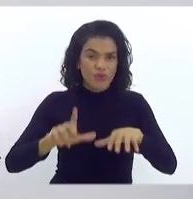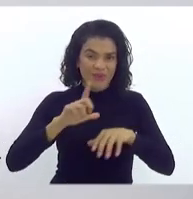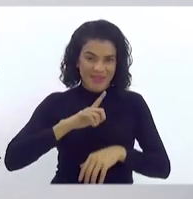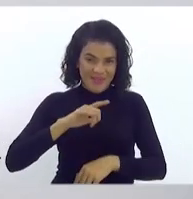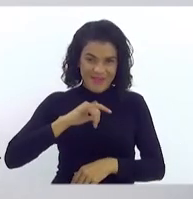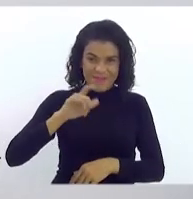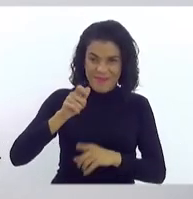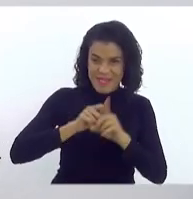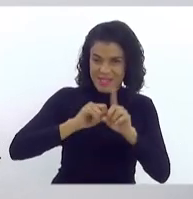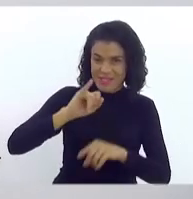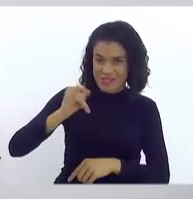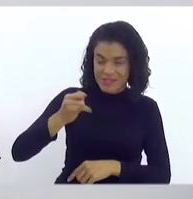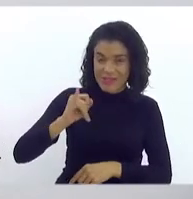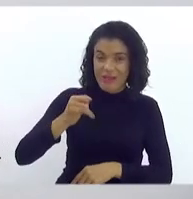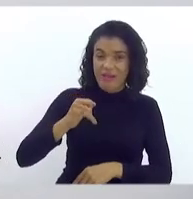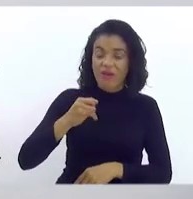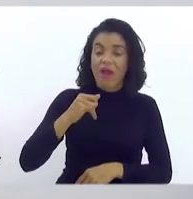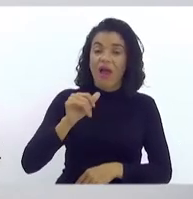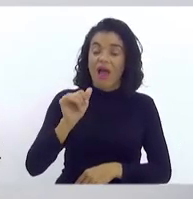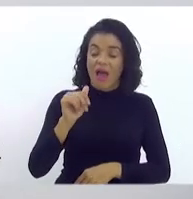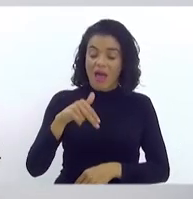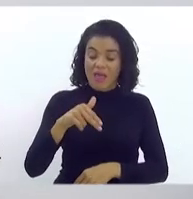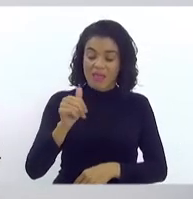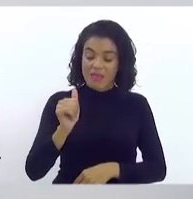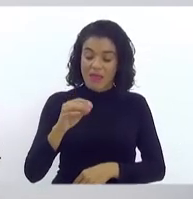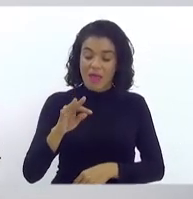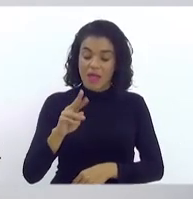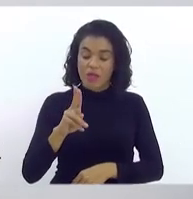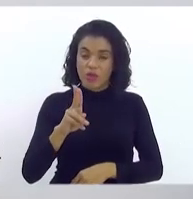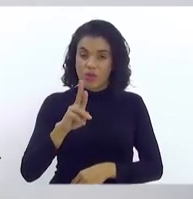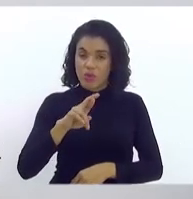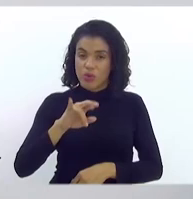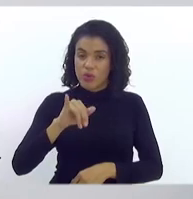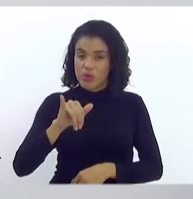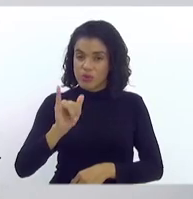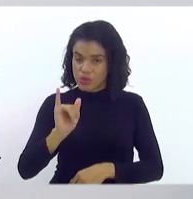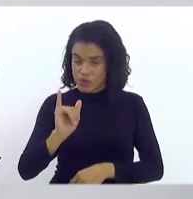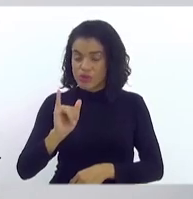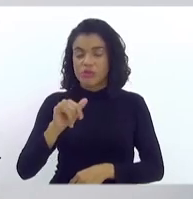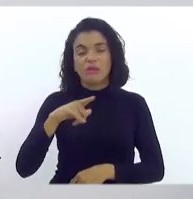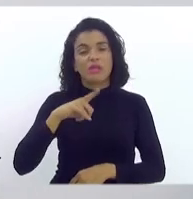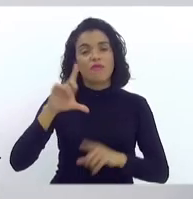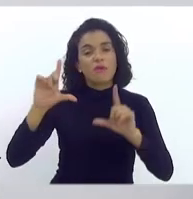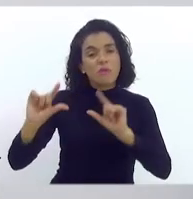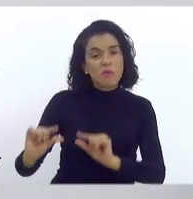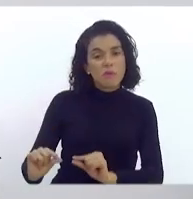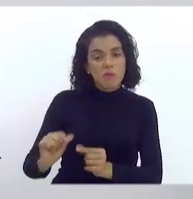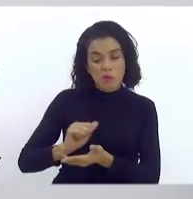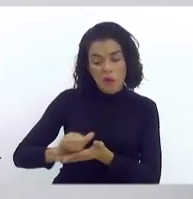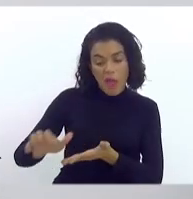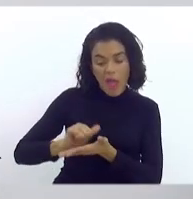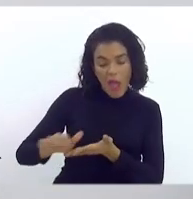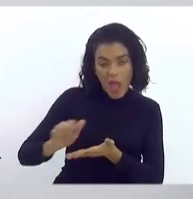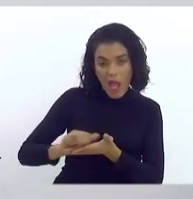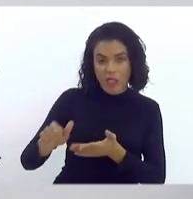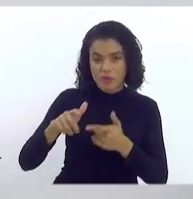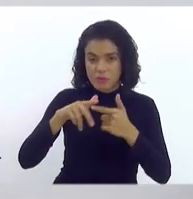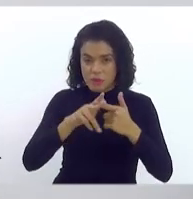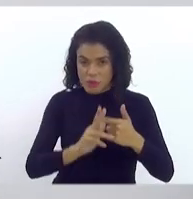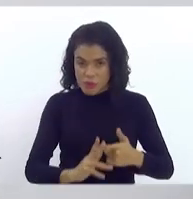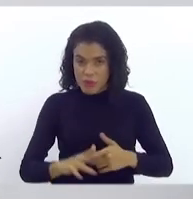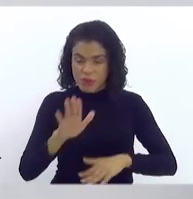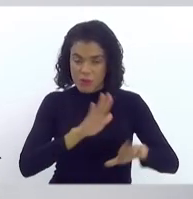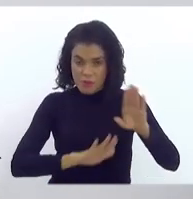estado. Com a Natuj, ocorreu uma redução nesses gastos com a manutenção preventiva e